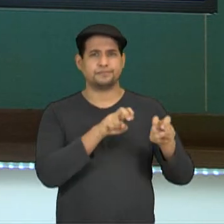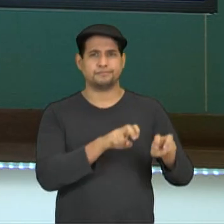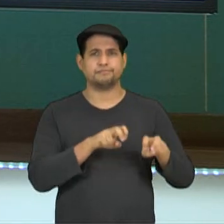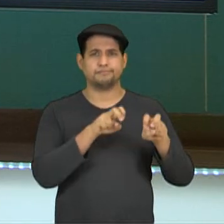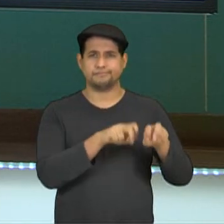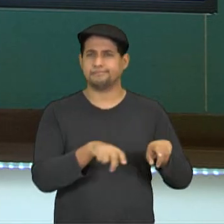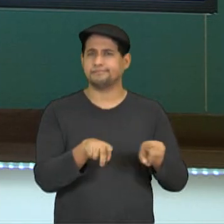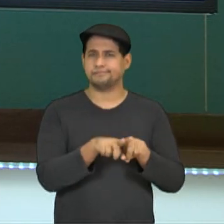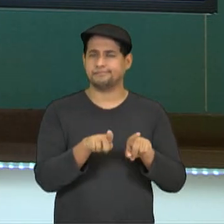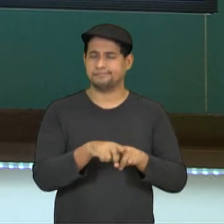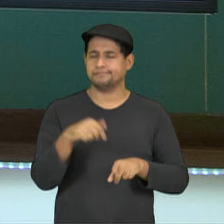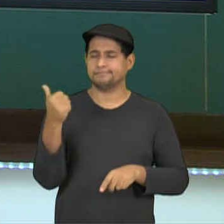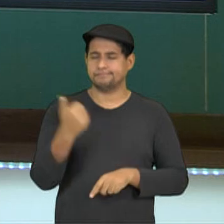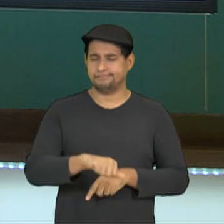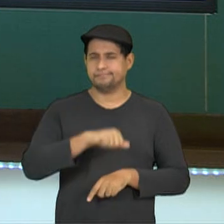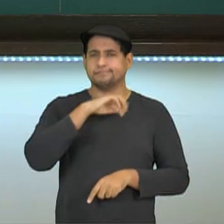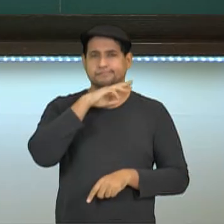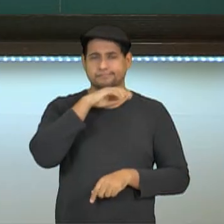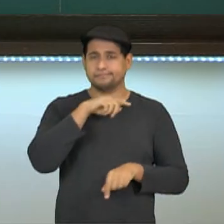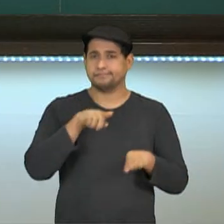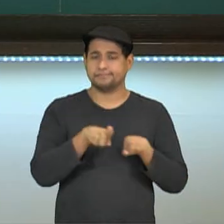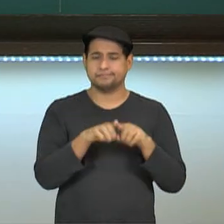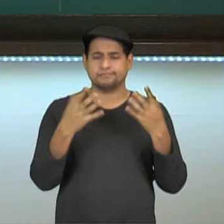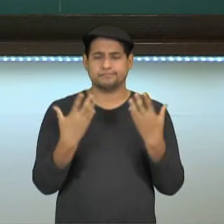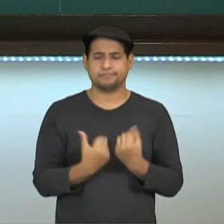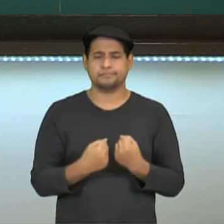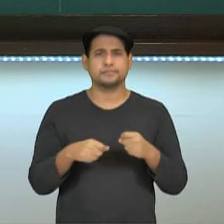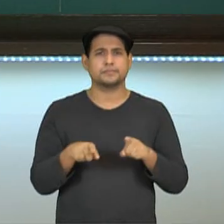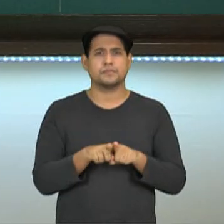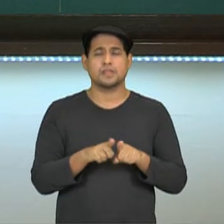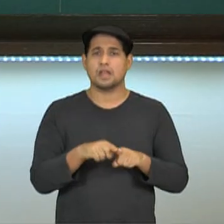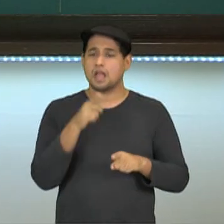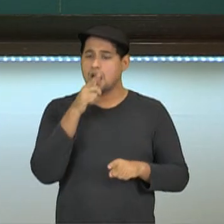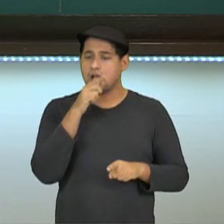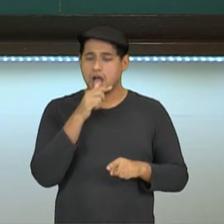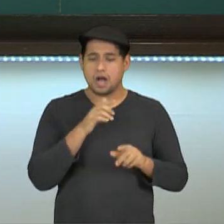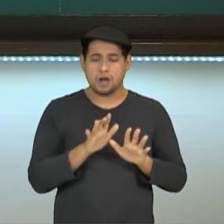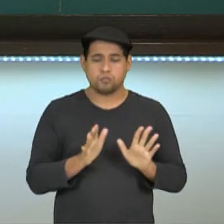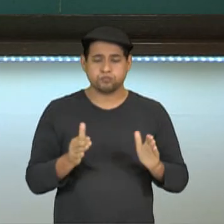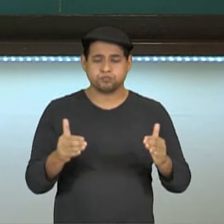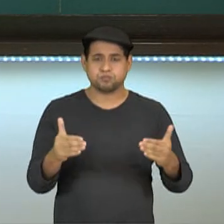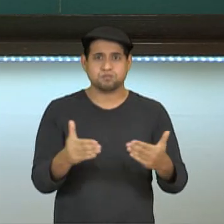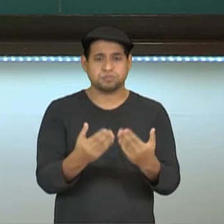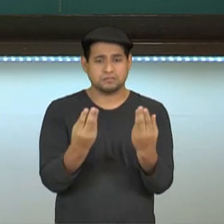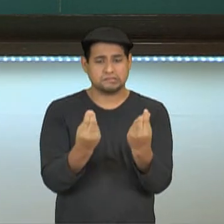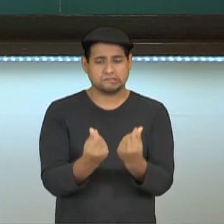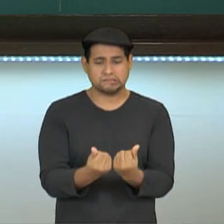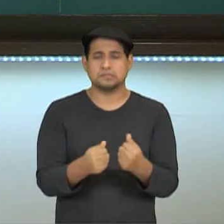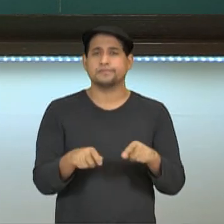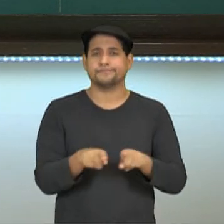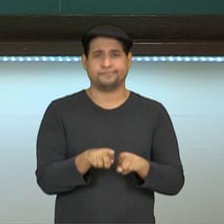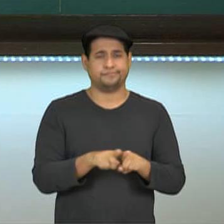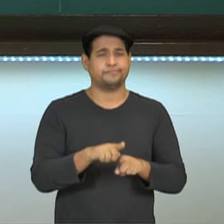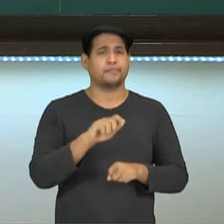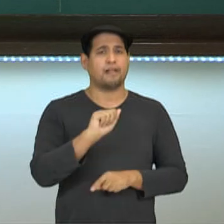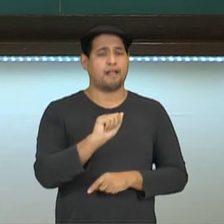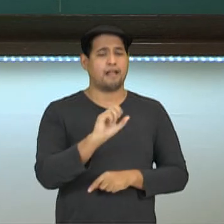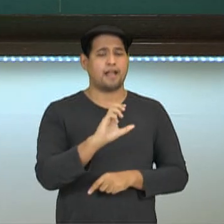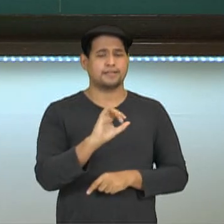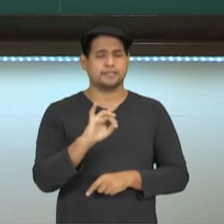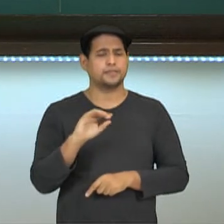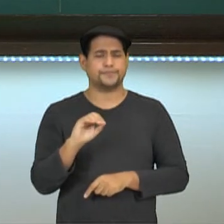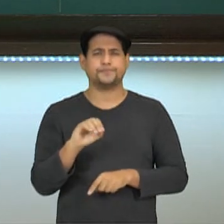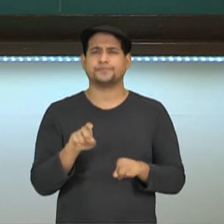também é prejudicial. Vai contaminar os reservatórios de água também com essa acidez.